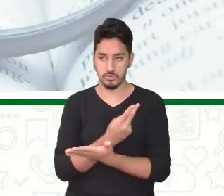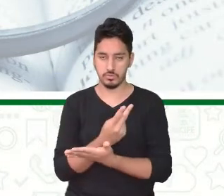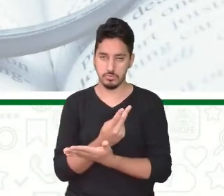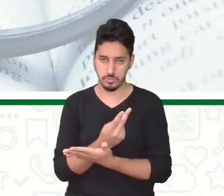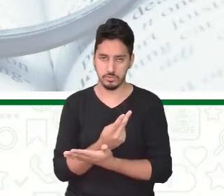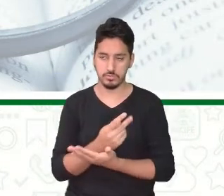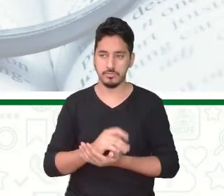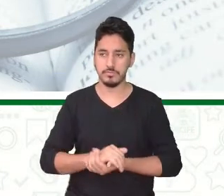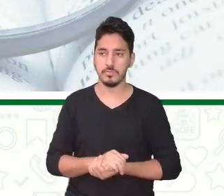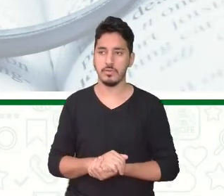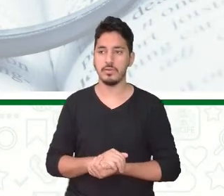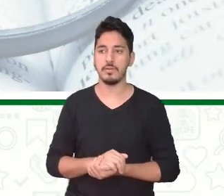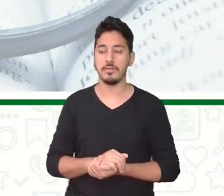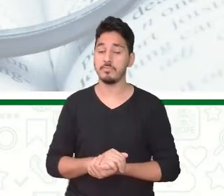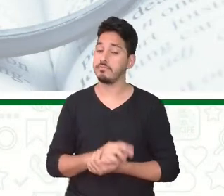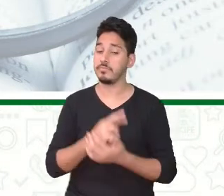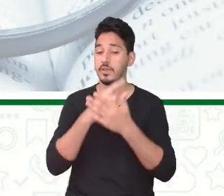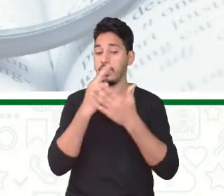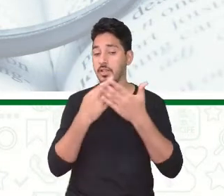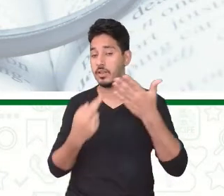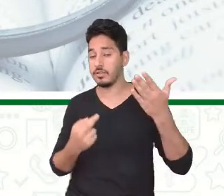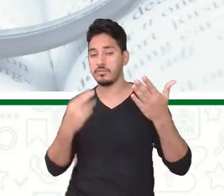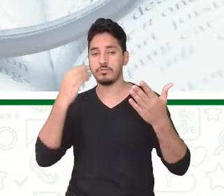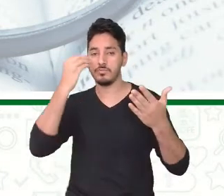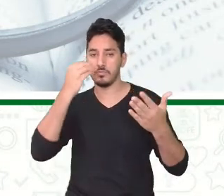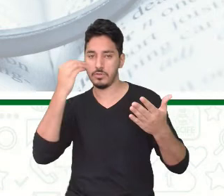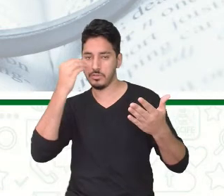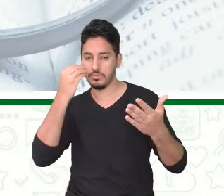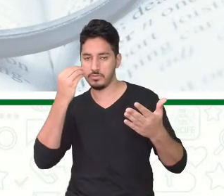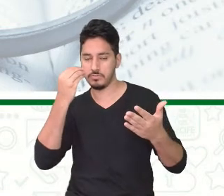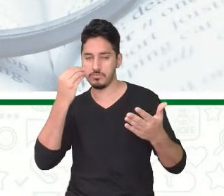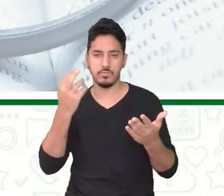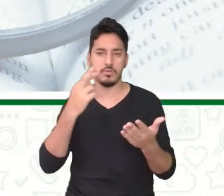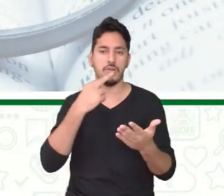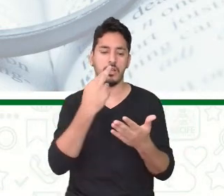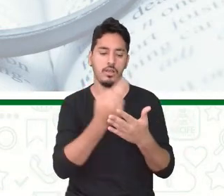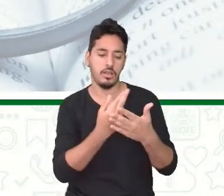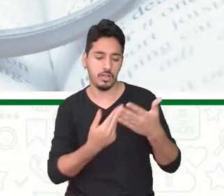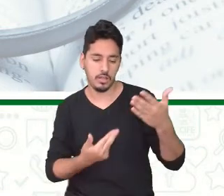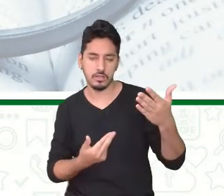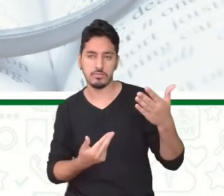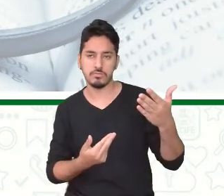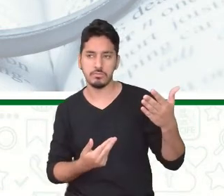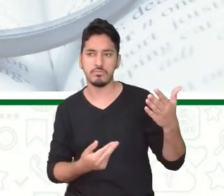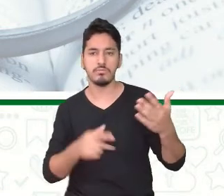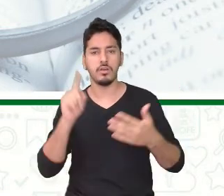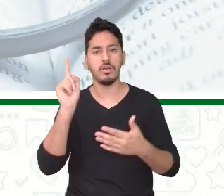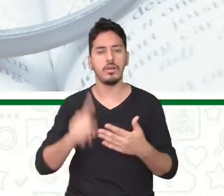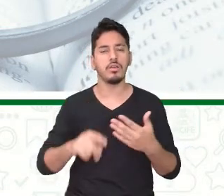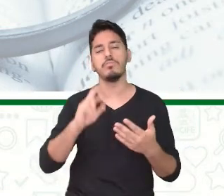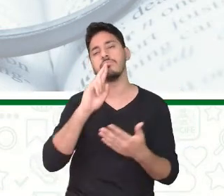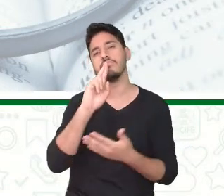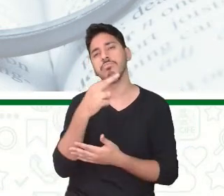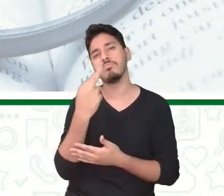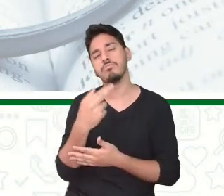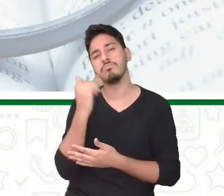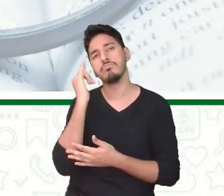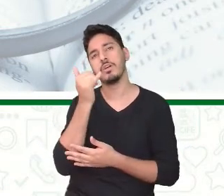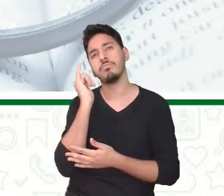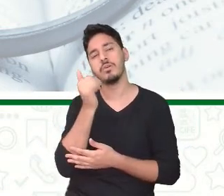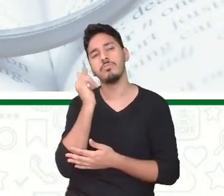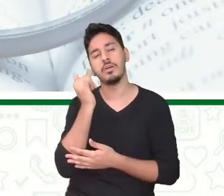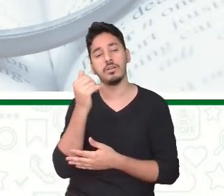ou acontecimento. Relato de experiência. Então, relato é a ação de relatar. E